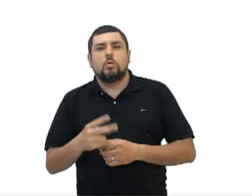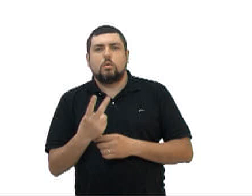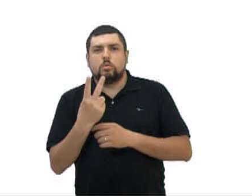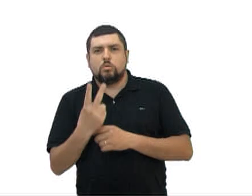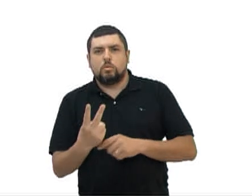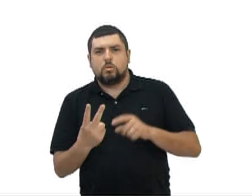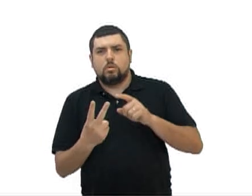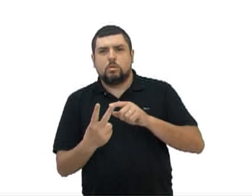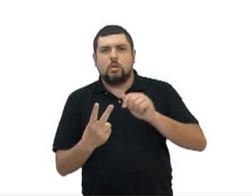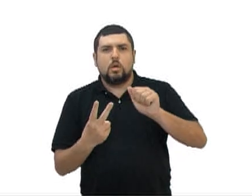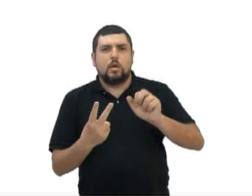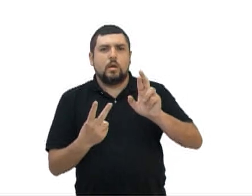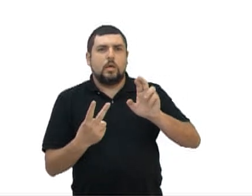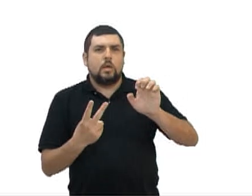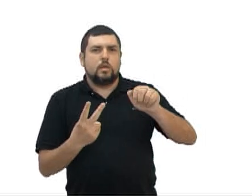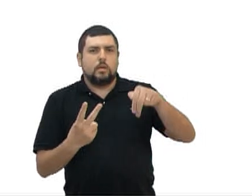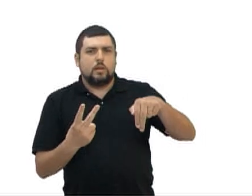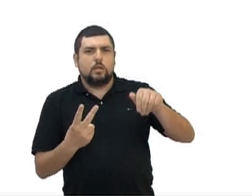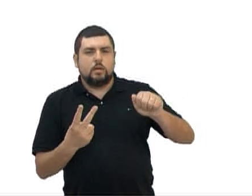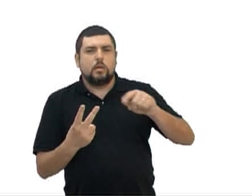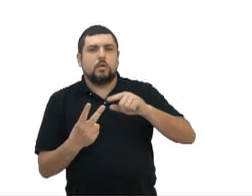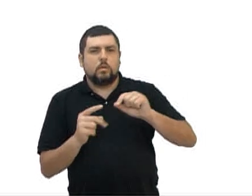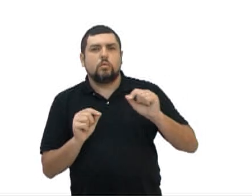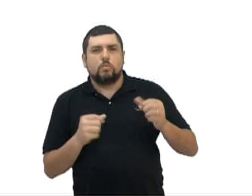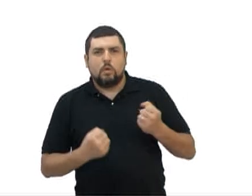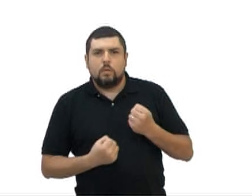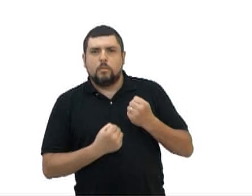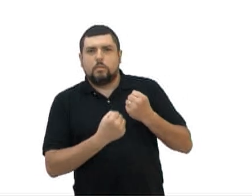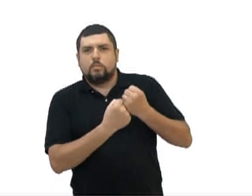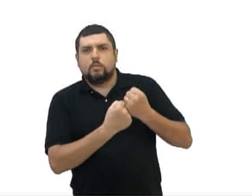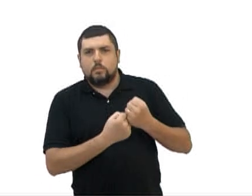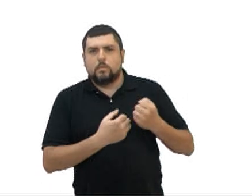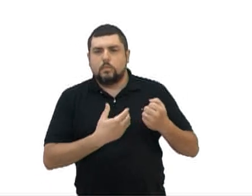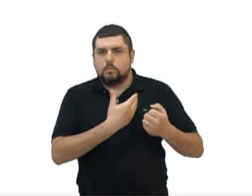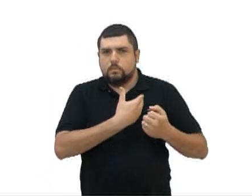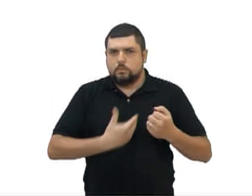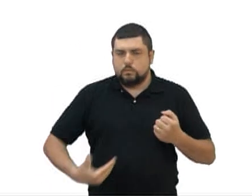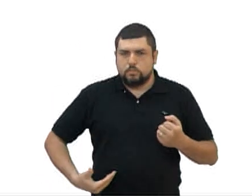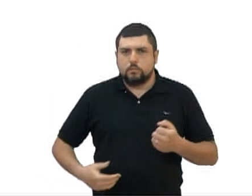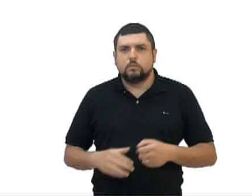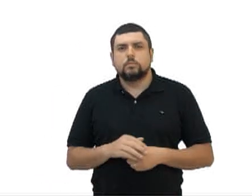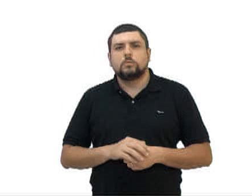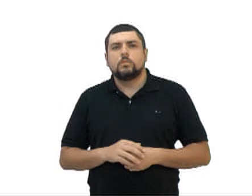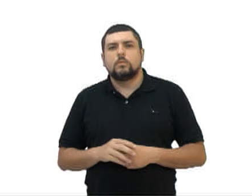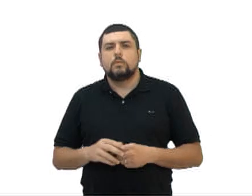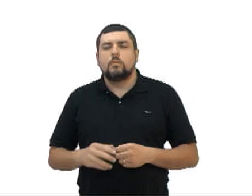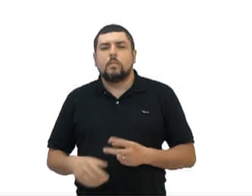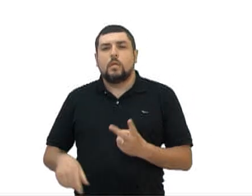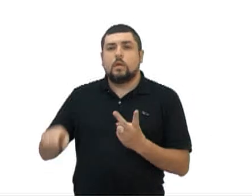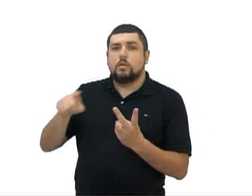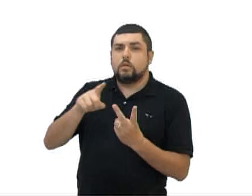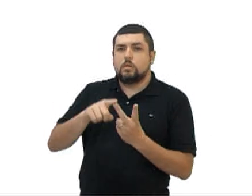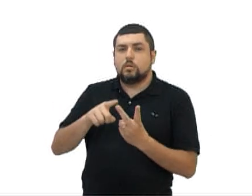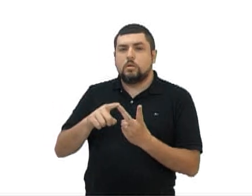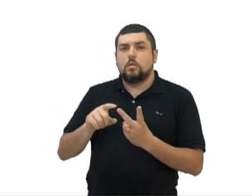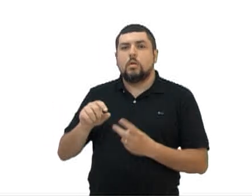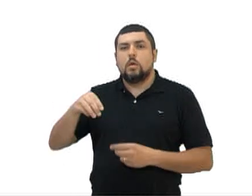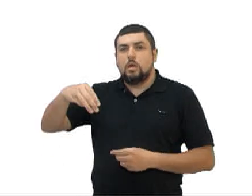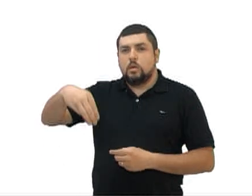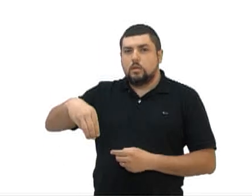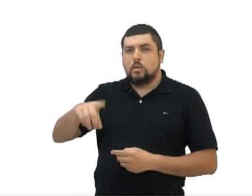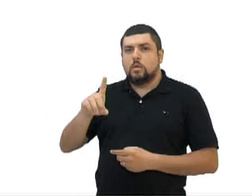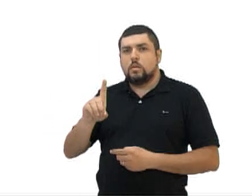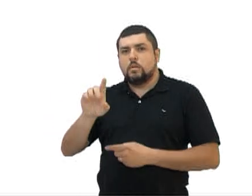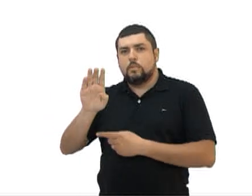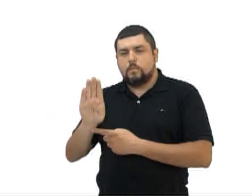A Arena, que é o partido do governo, a Aliança Renovadora Nacional, e a oposição, que é o MDB, o